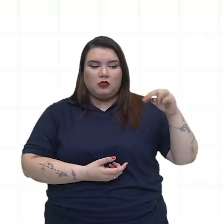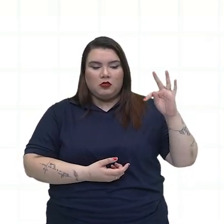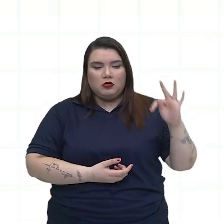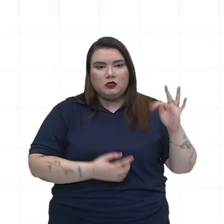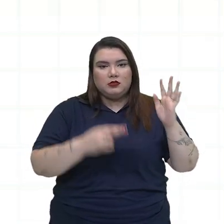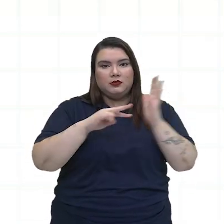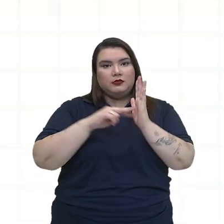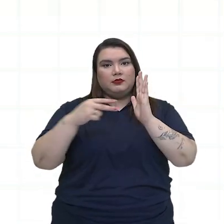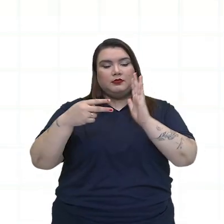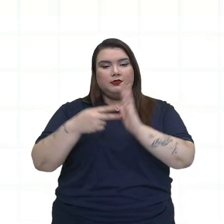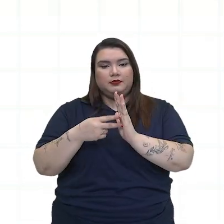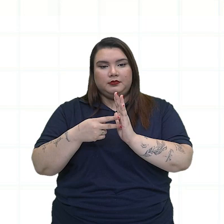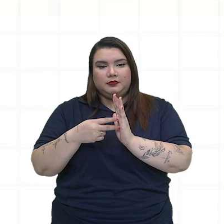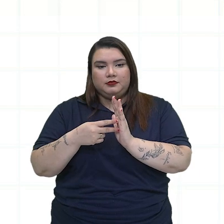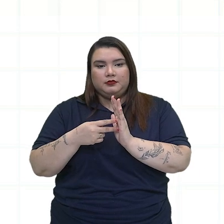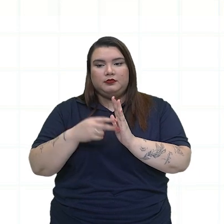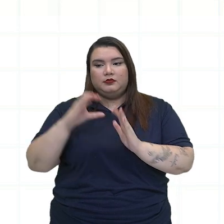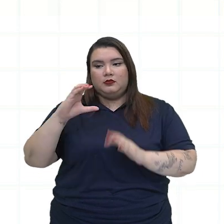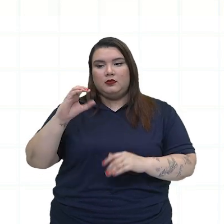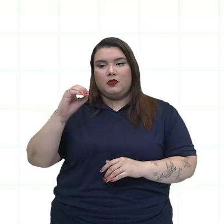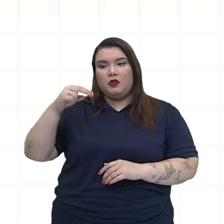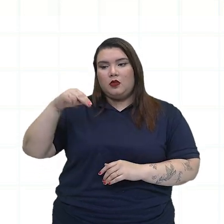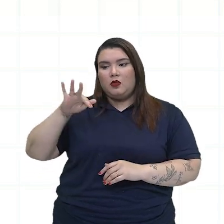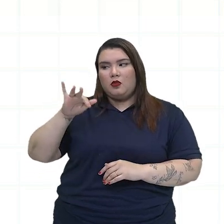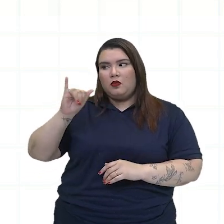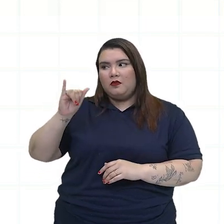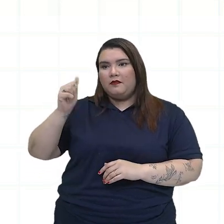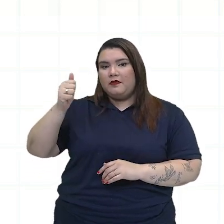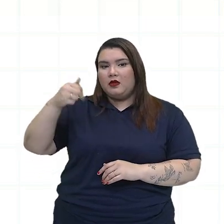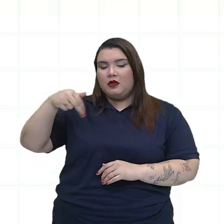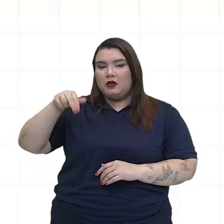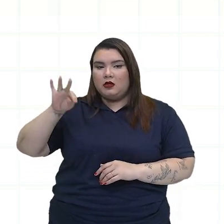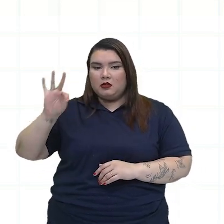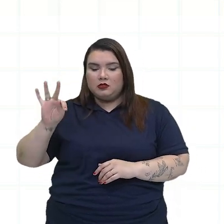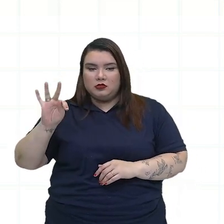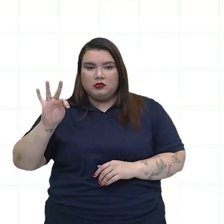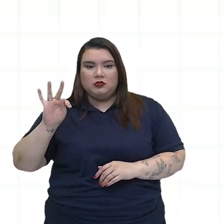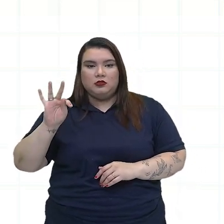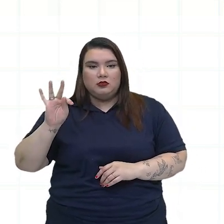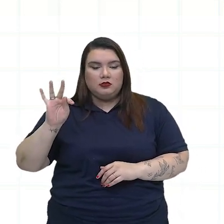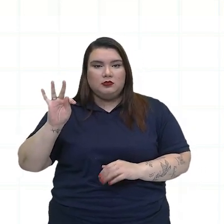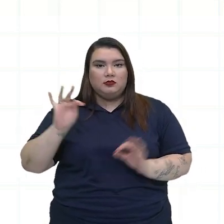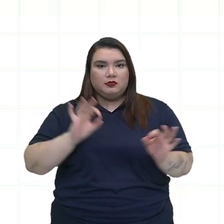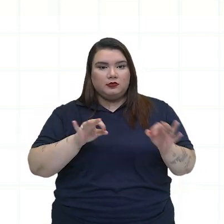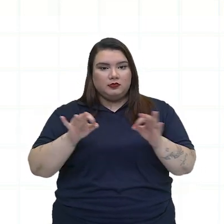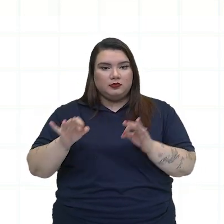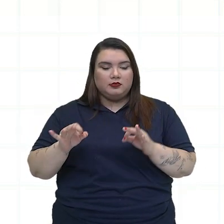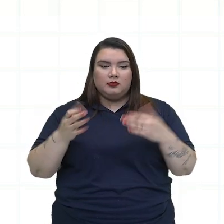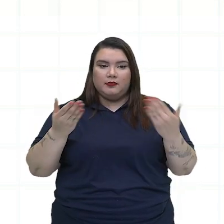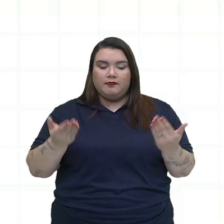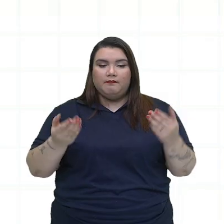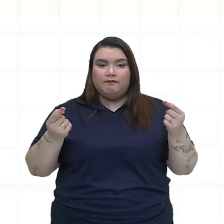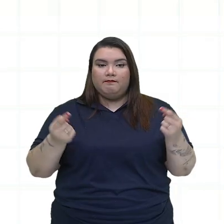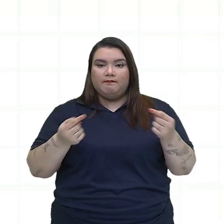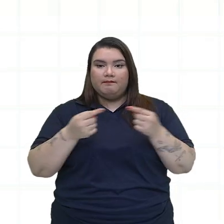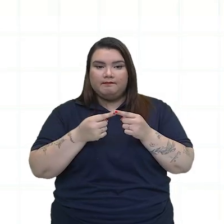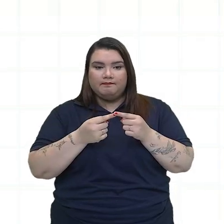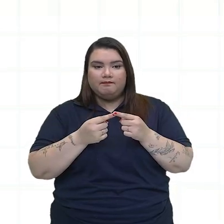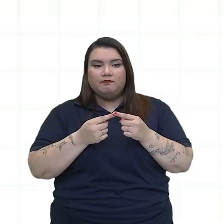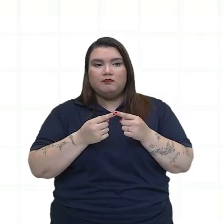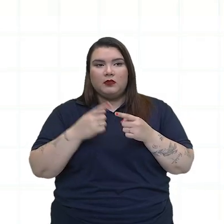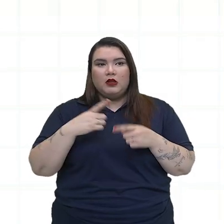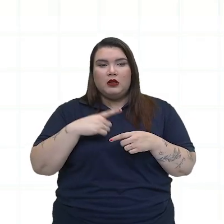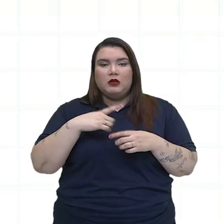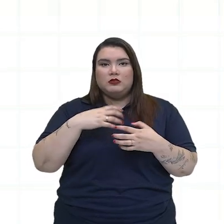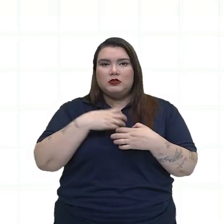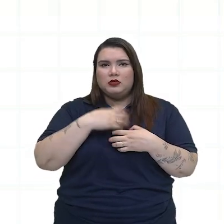confident, ela significa confiante, certo? Confiante. Então, eles estão